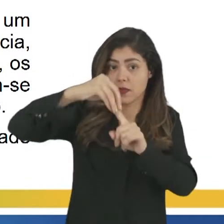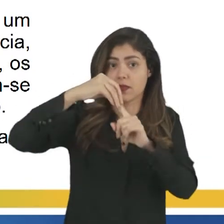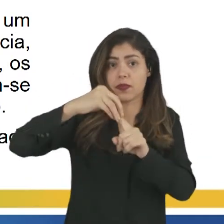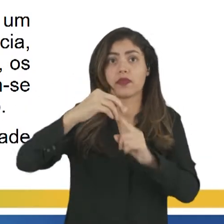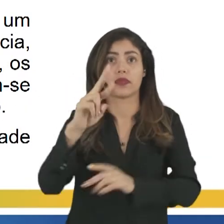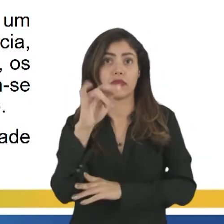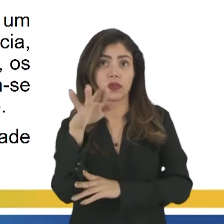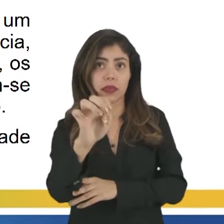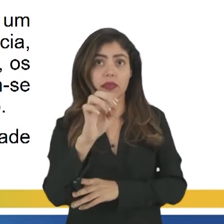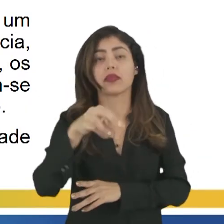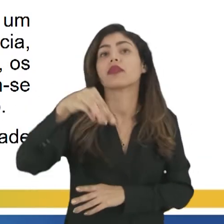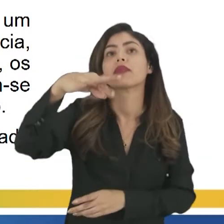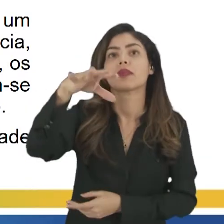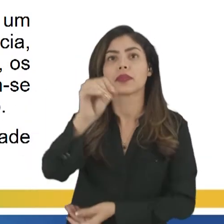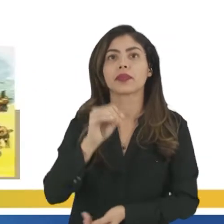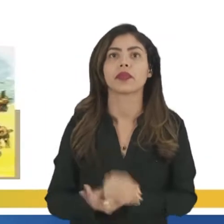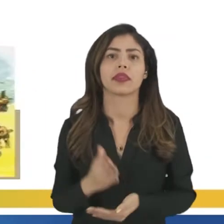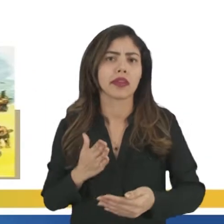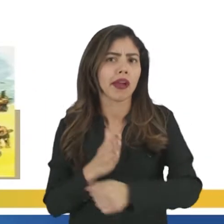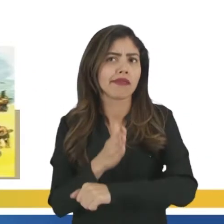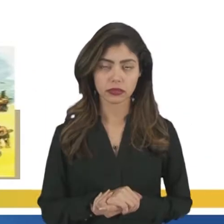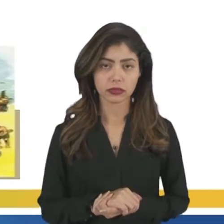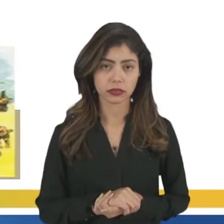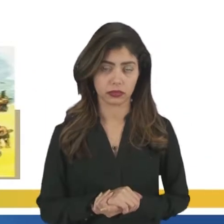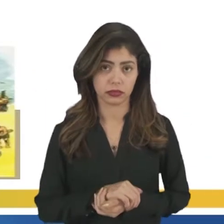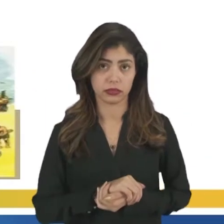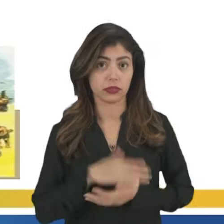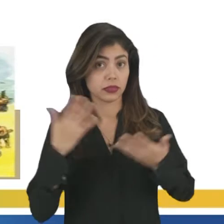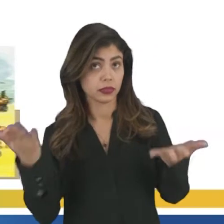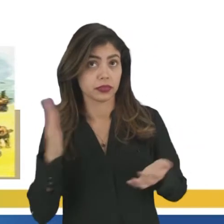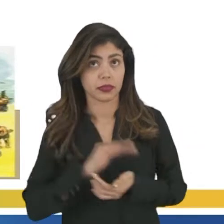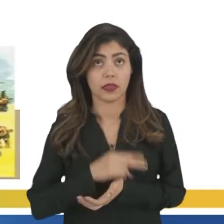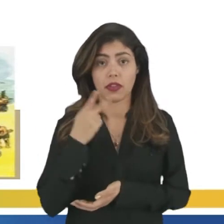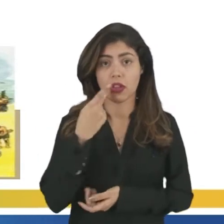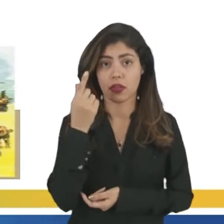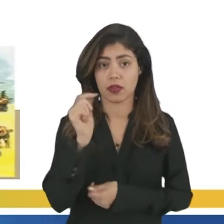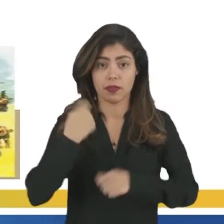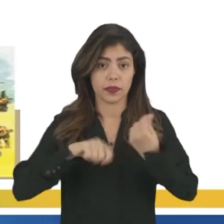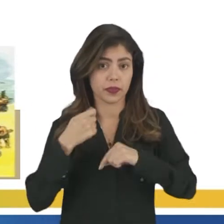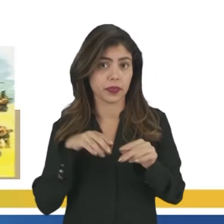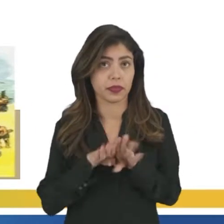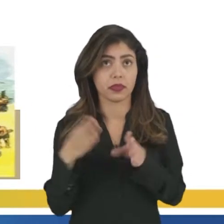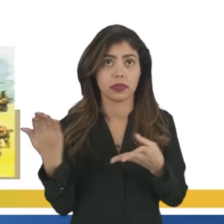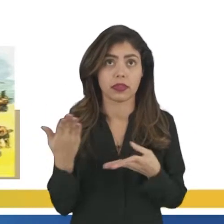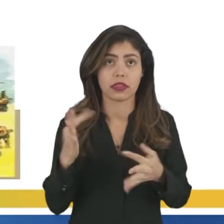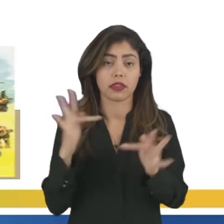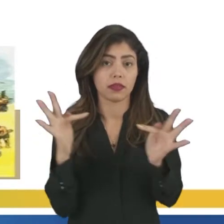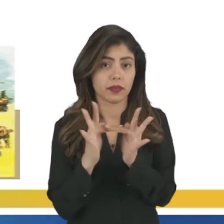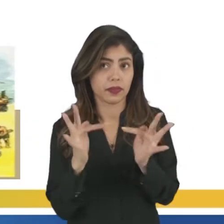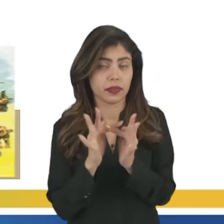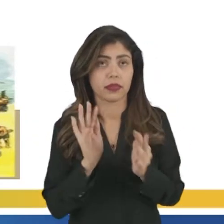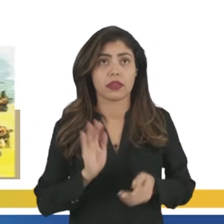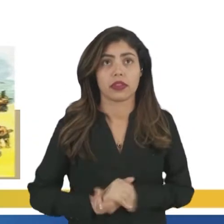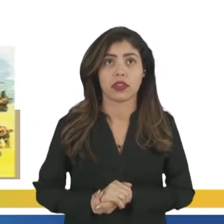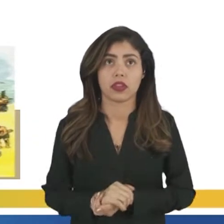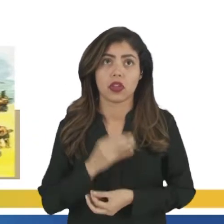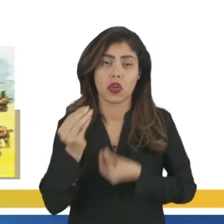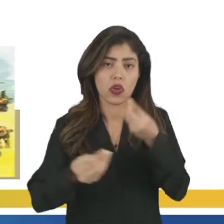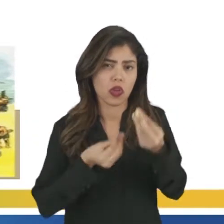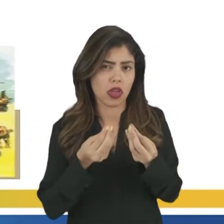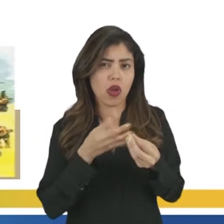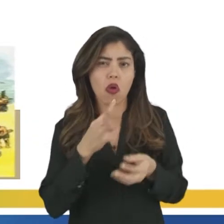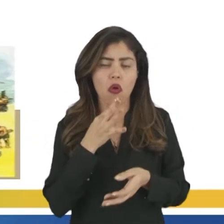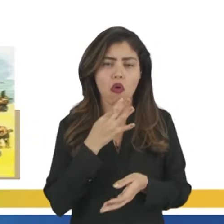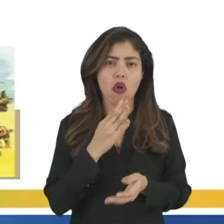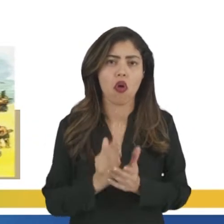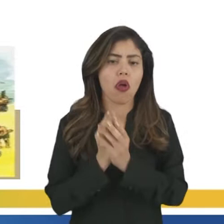tá, pessoal? Por isso esse termo semítico. Então, pessoal, falando sobre a economia fenícia, né, eles são conhecidos como os povos das